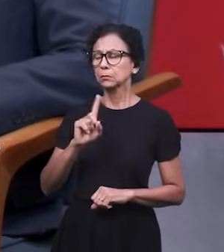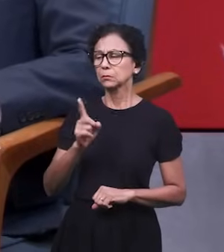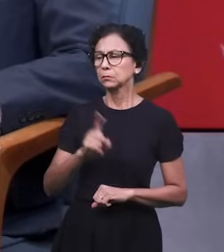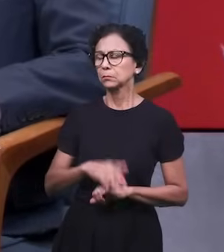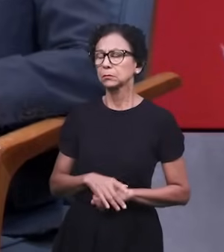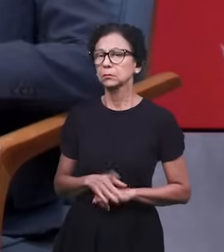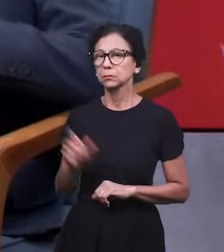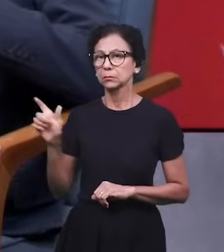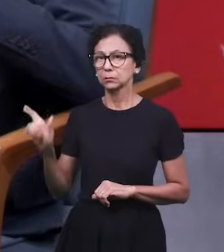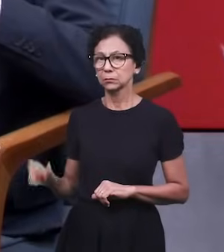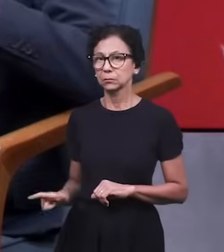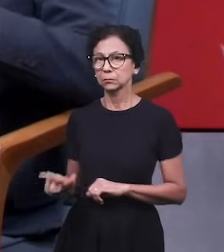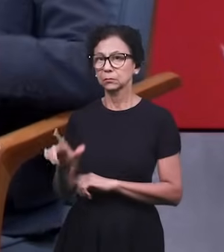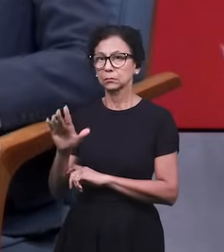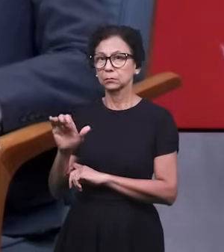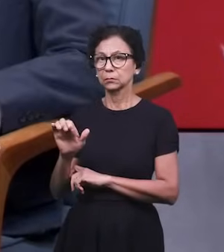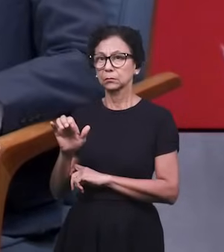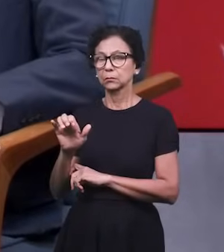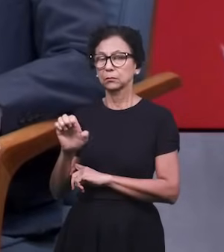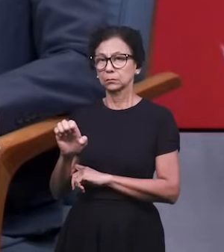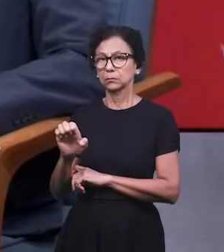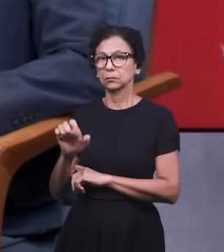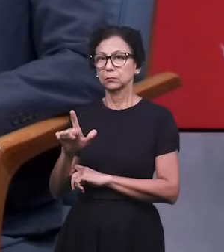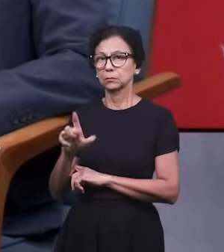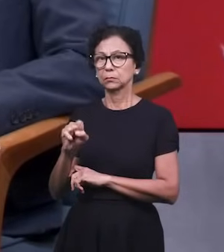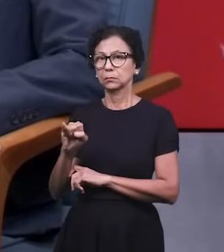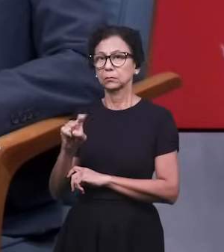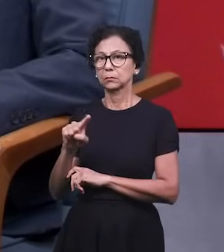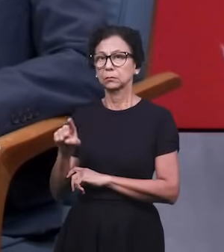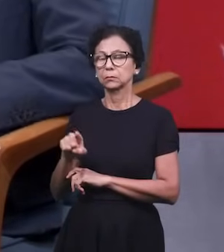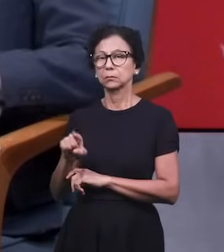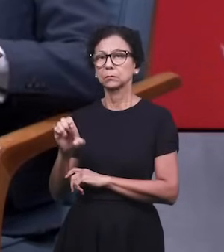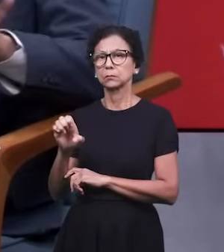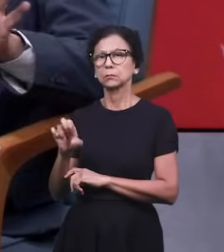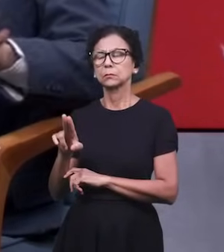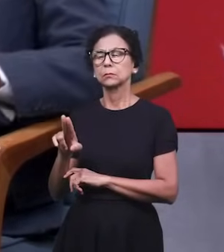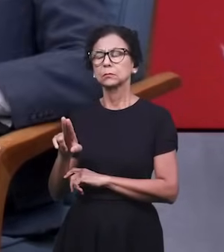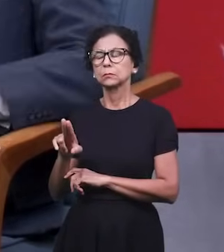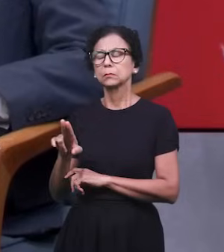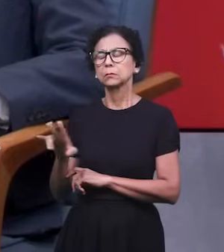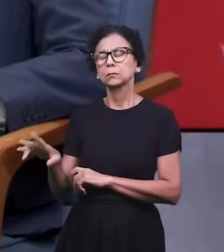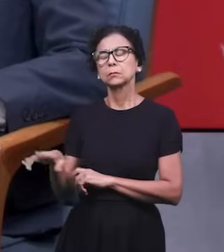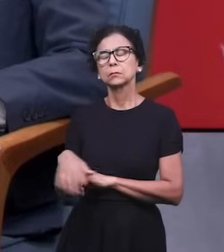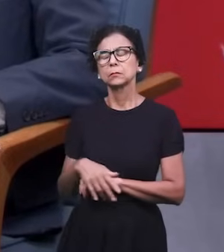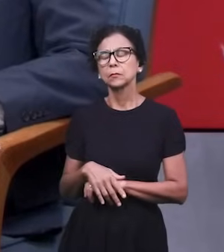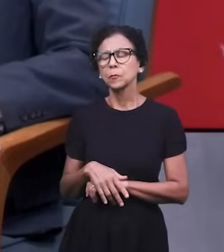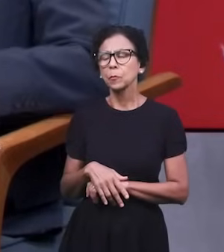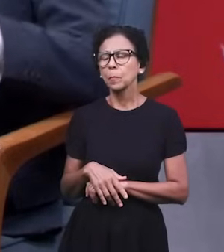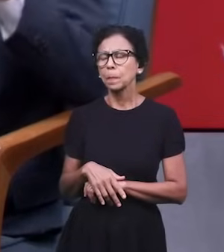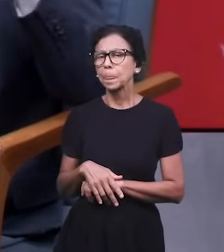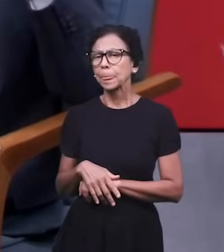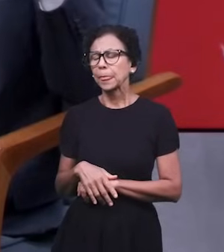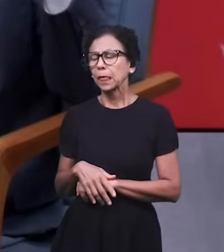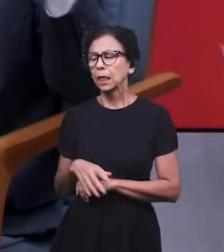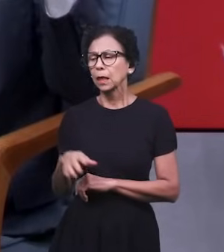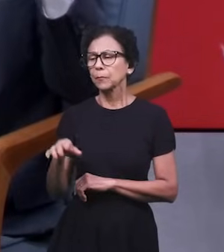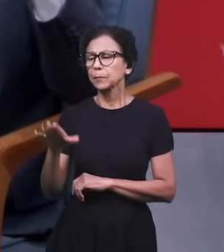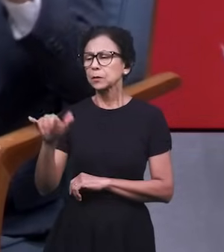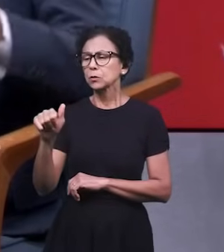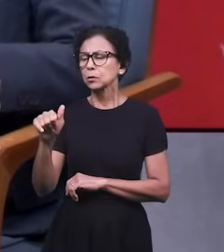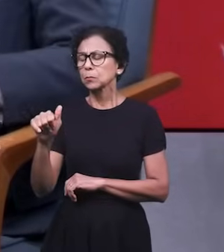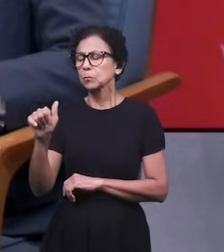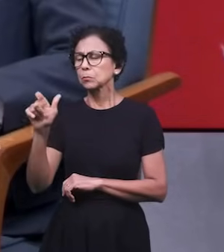que Eliseu, lá, né, do interior da casa, mandou uma ordem para Naamã: vai ao